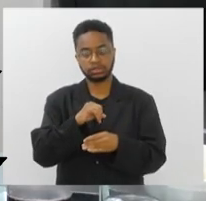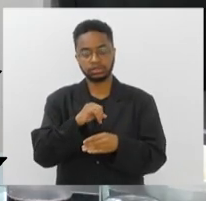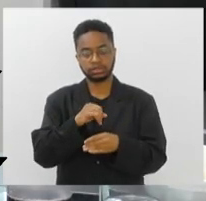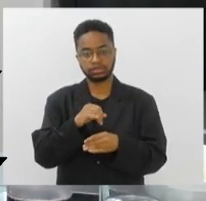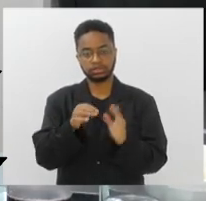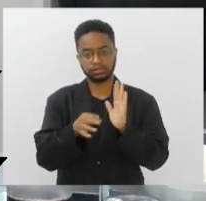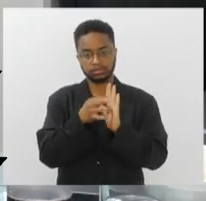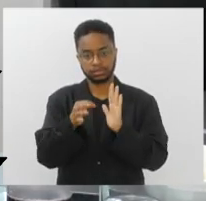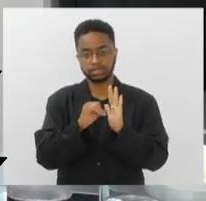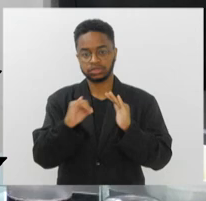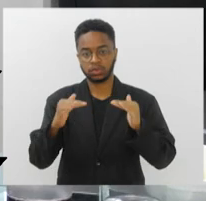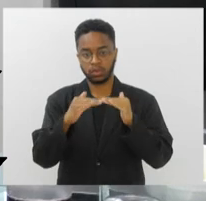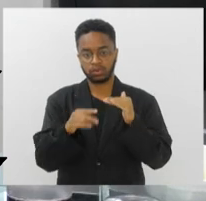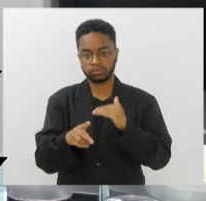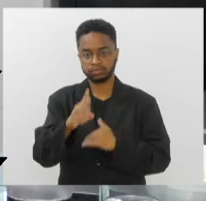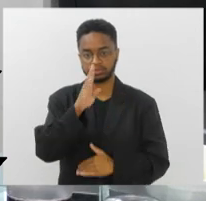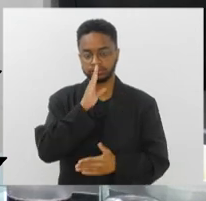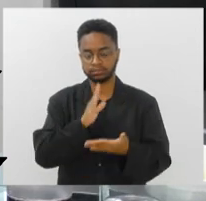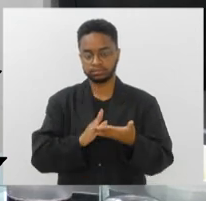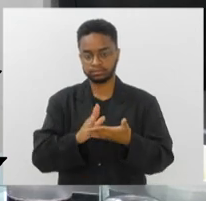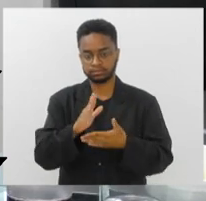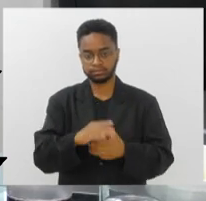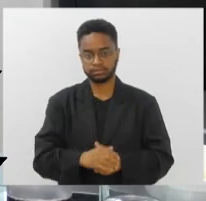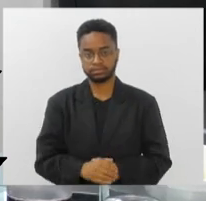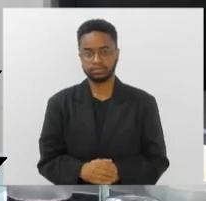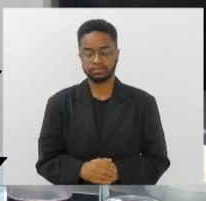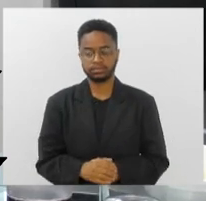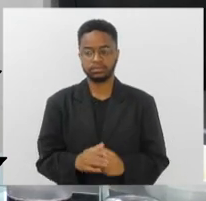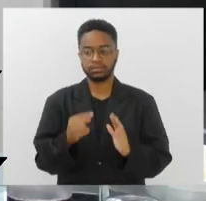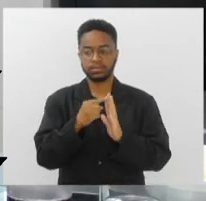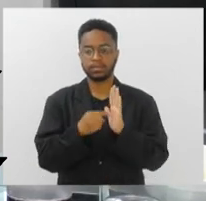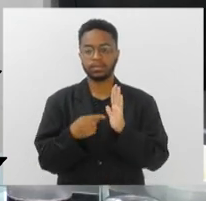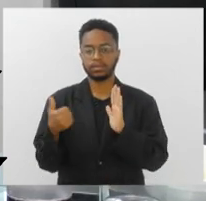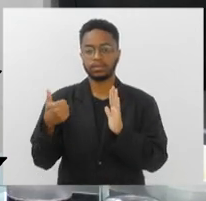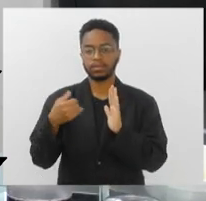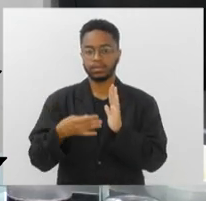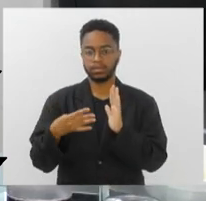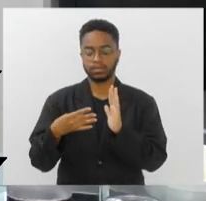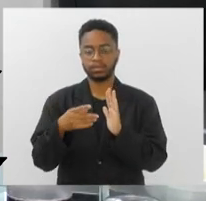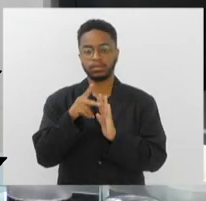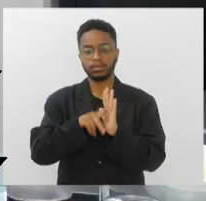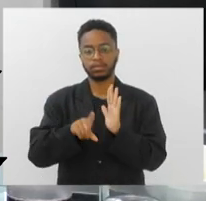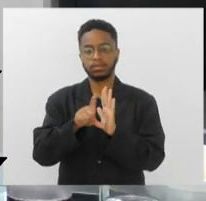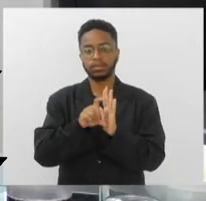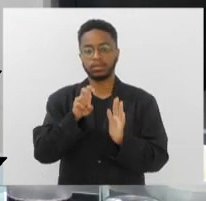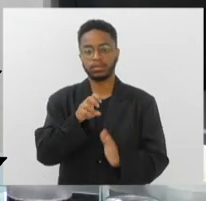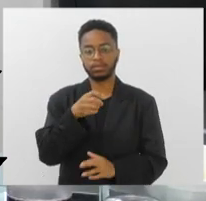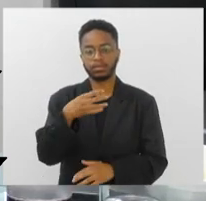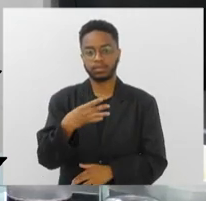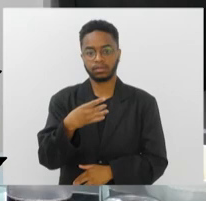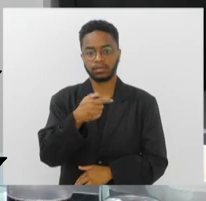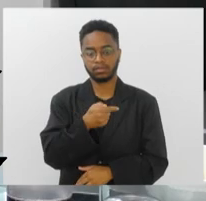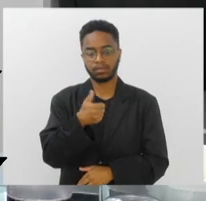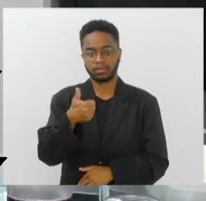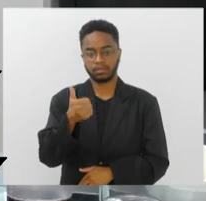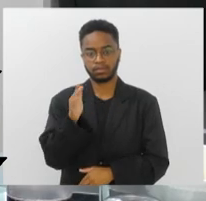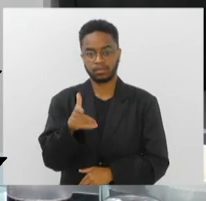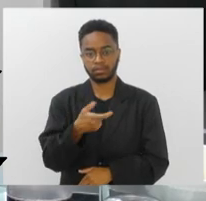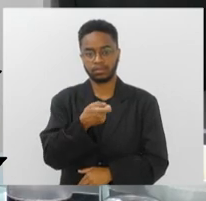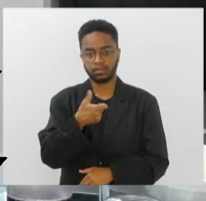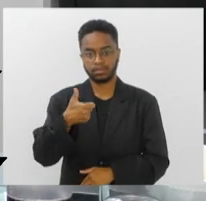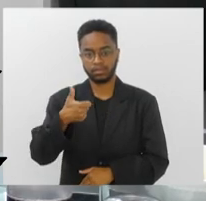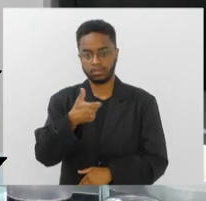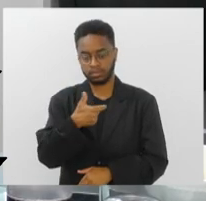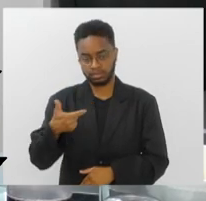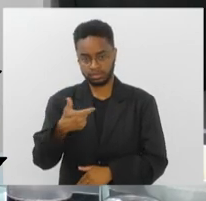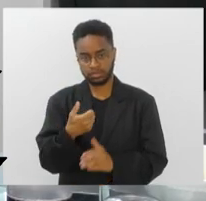Luiz Paulo, senhores que aprovam, permaneçam como estão, aprovado. 14 da pauta é o projeto de lei 5471/22, de autoria do deputado